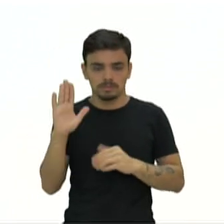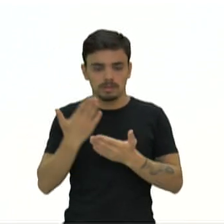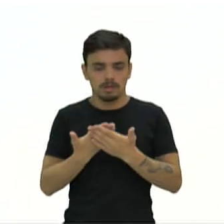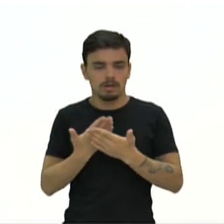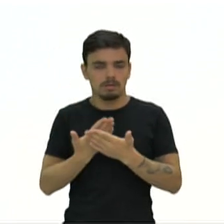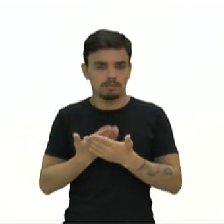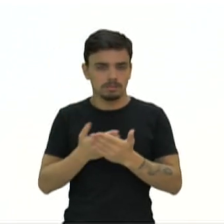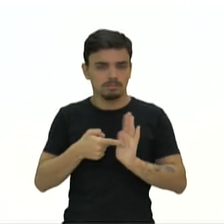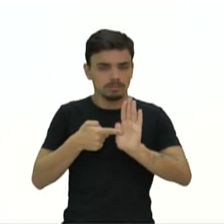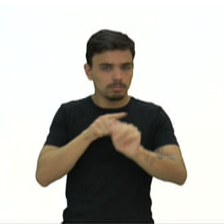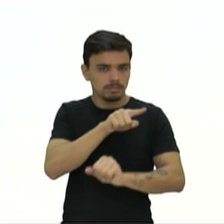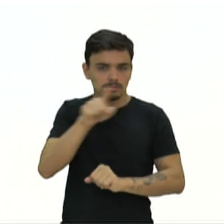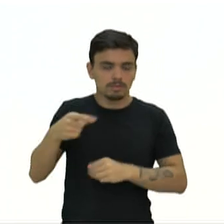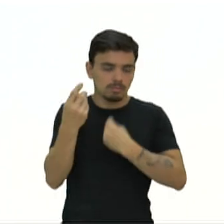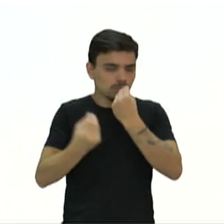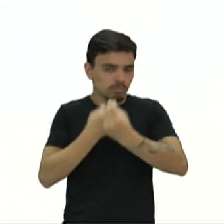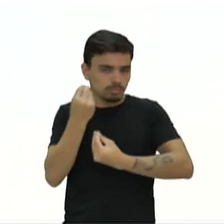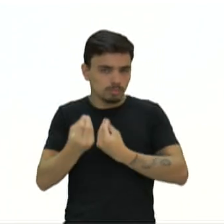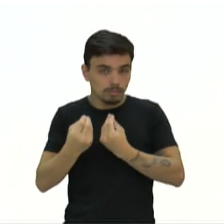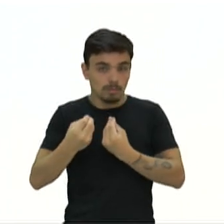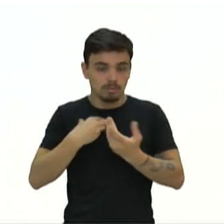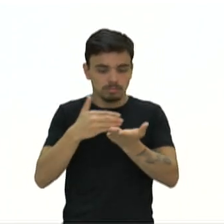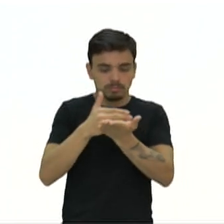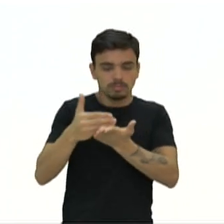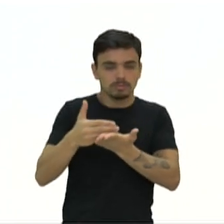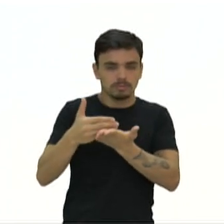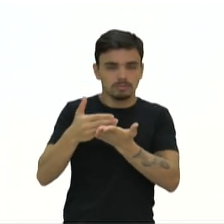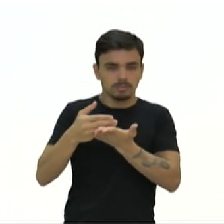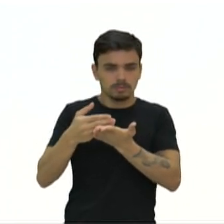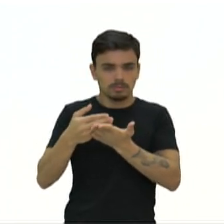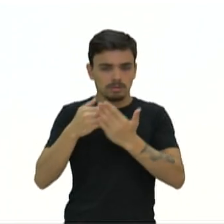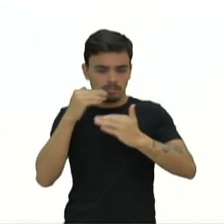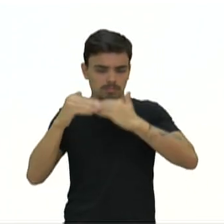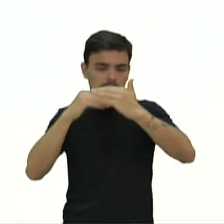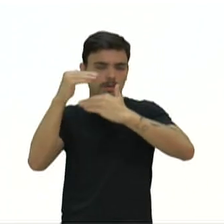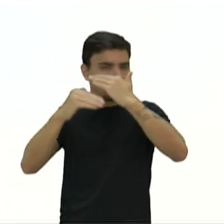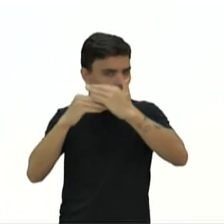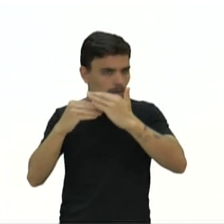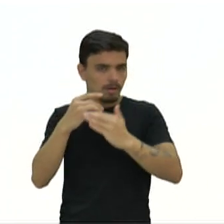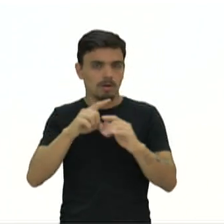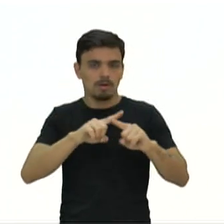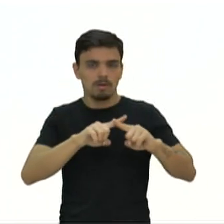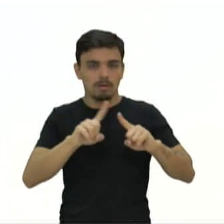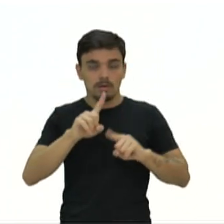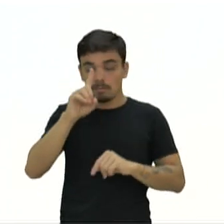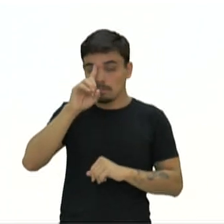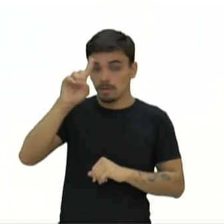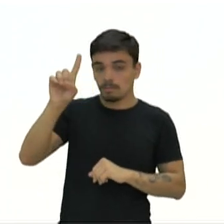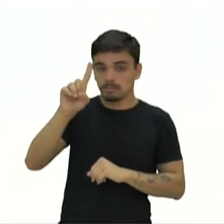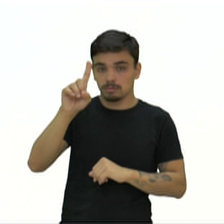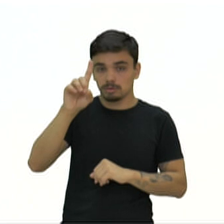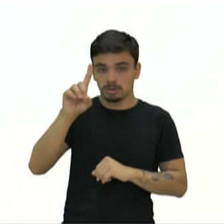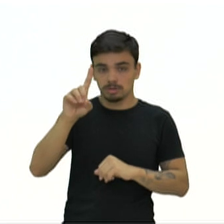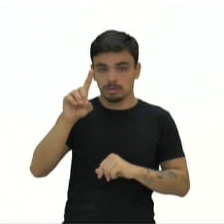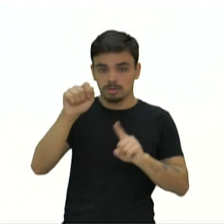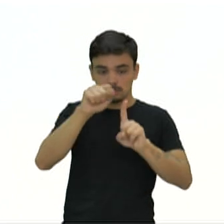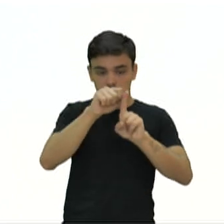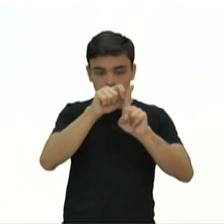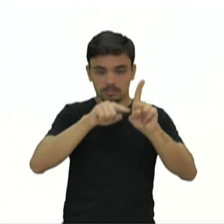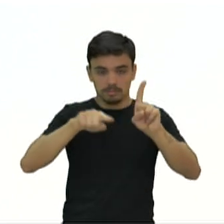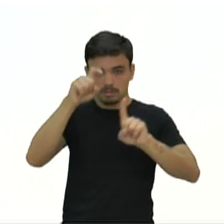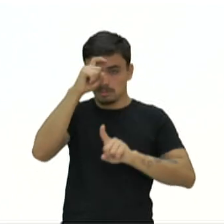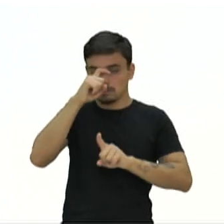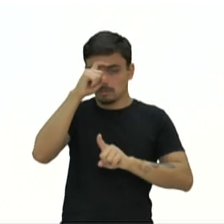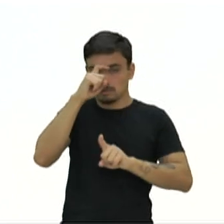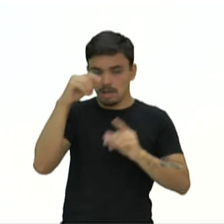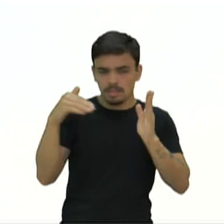vocês lembram. Nós temos, começando, né, iniciando o processo, o primeiro dia da menstruação até mais ou menos o 7º dia,